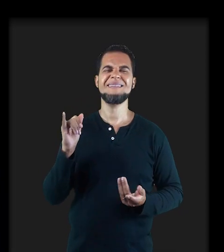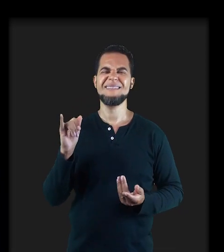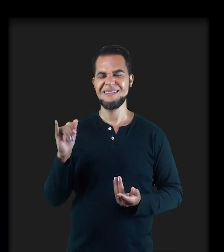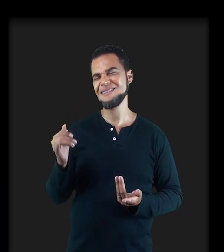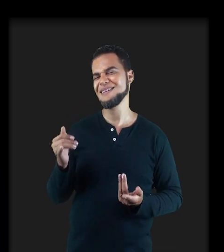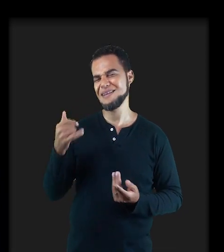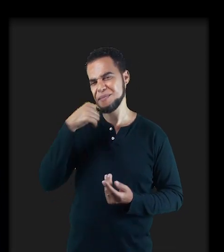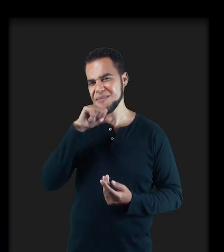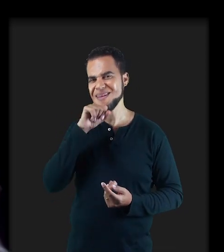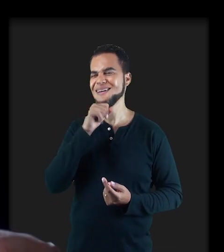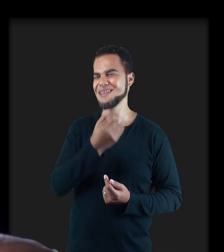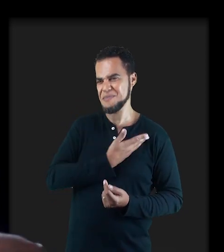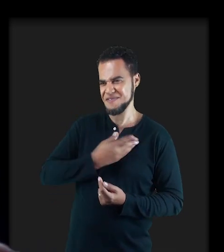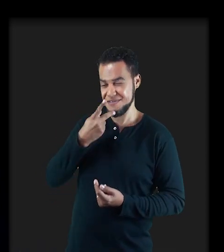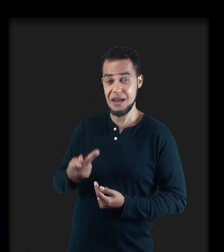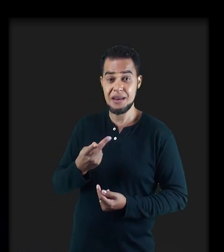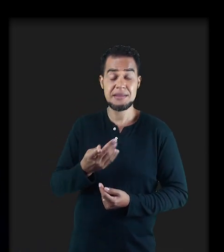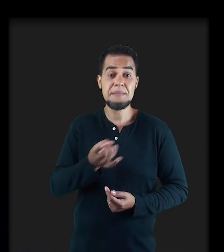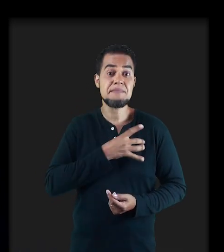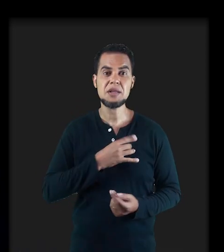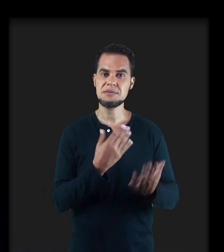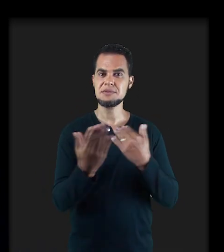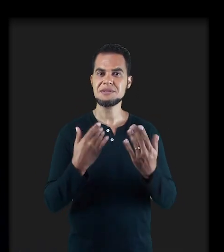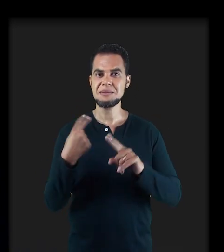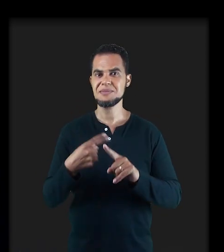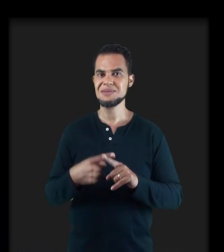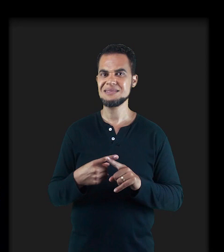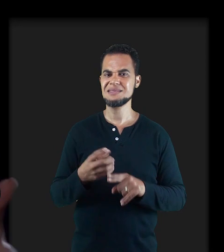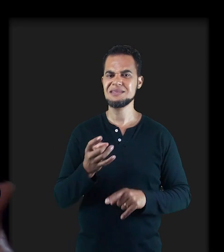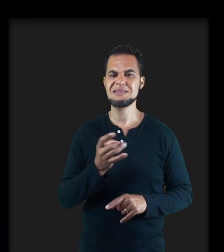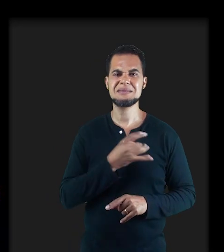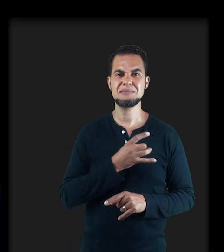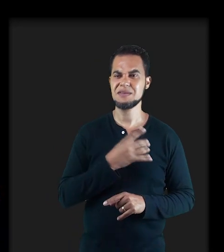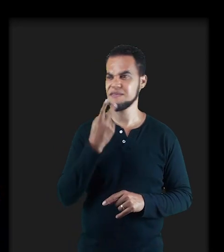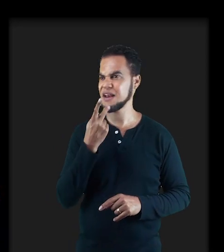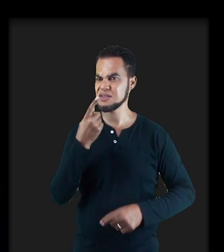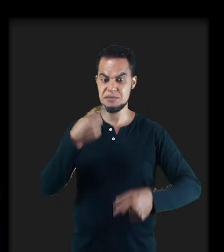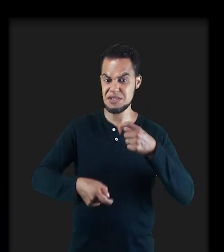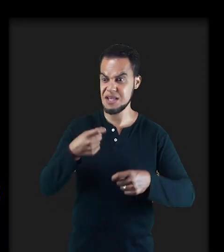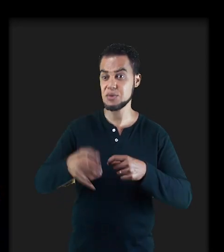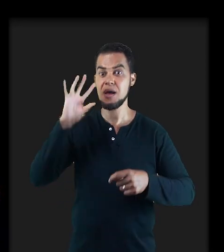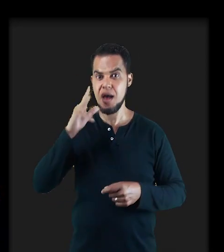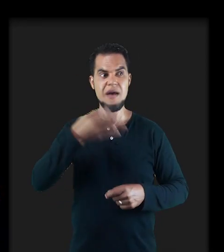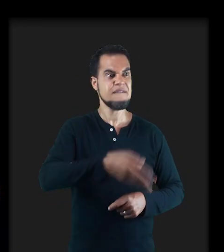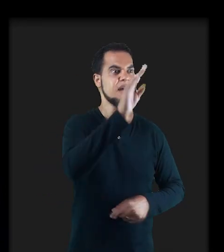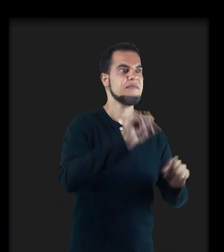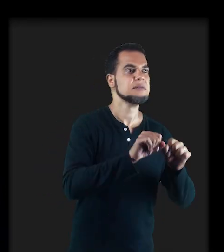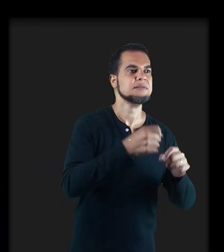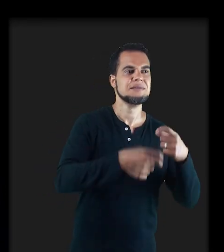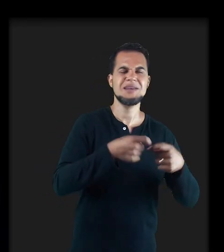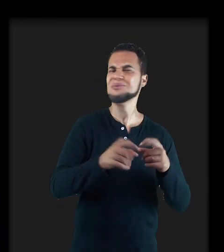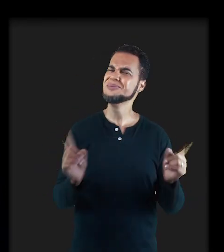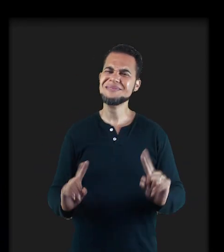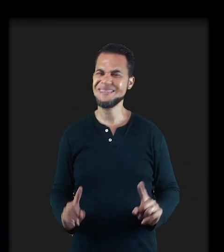que eu tive, de outros colegas e tudo, não conversam por medo, de fato, de... Vão lá e vão conversar sobre meu filho, sobre sexo, eles vão lá fazer. E